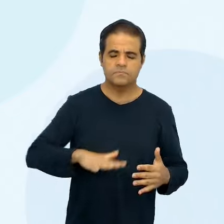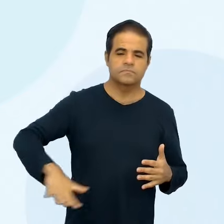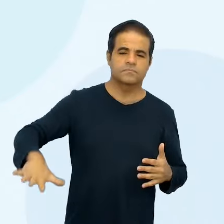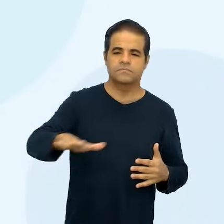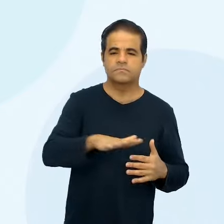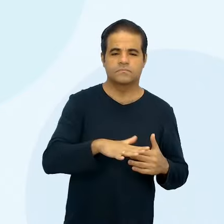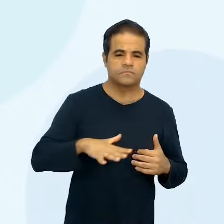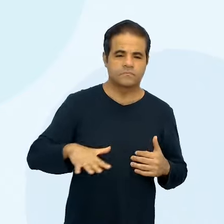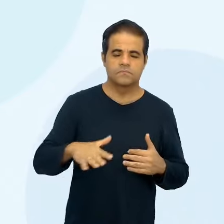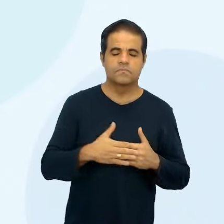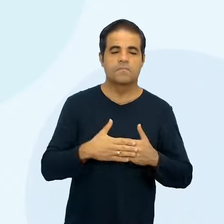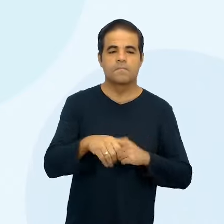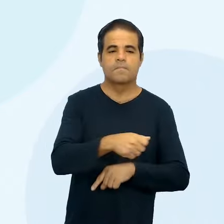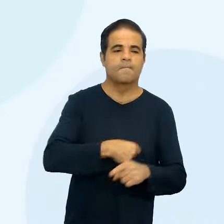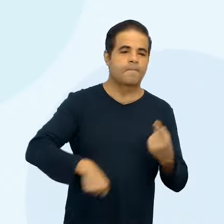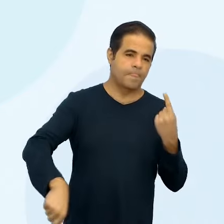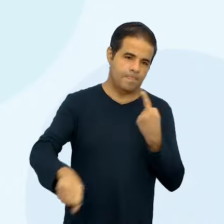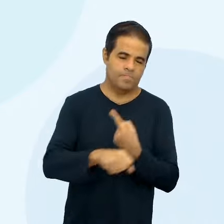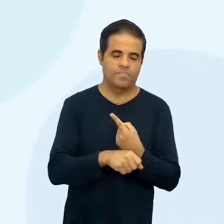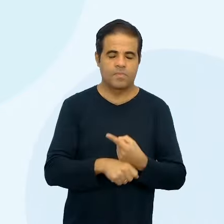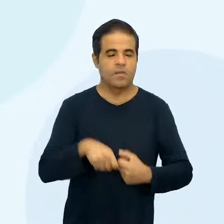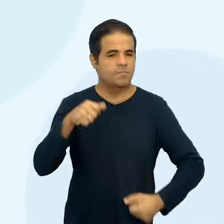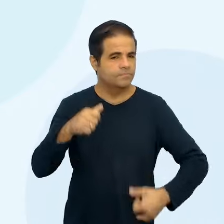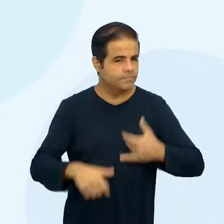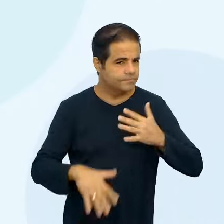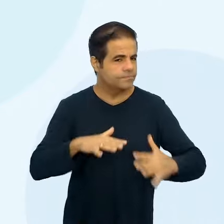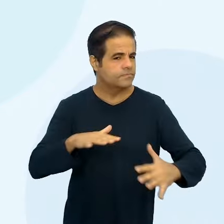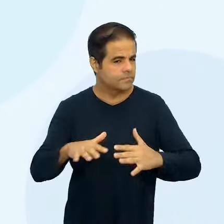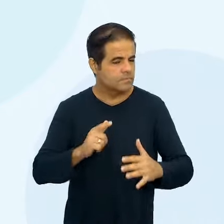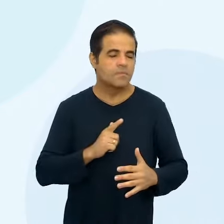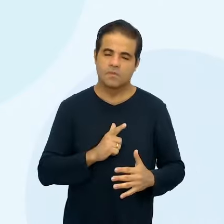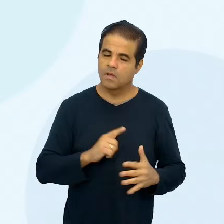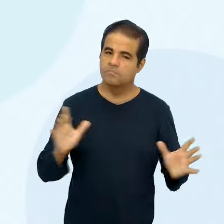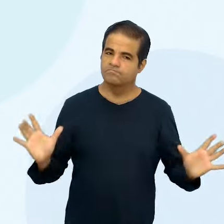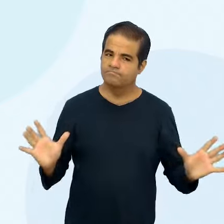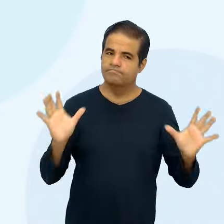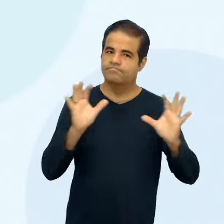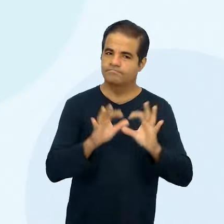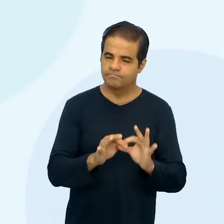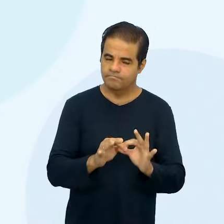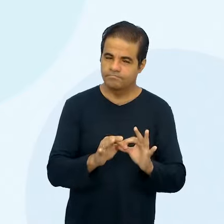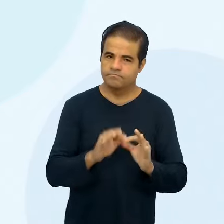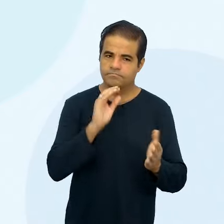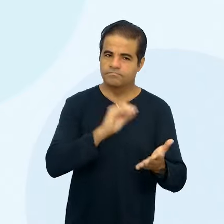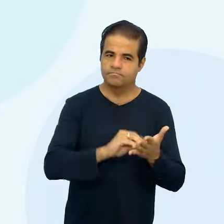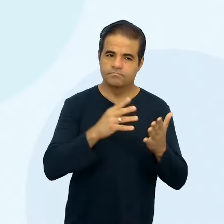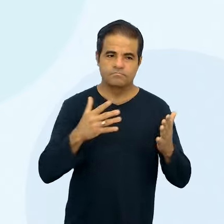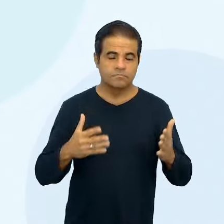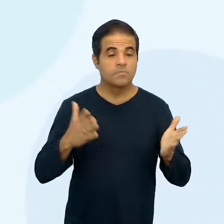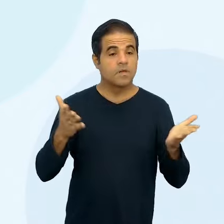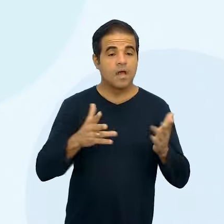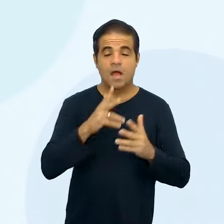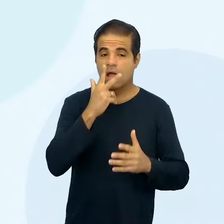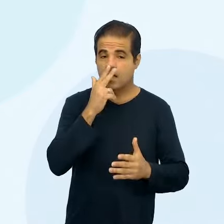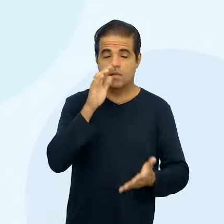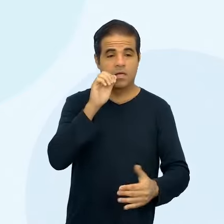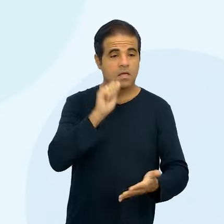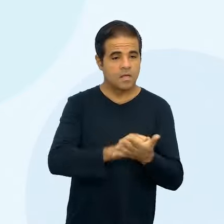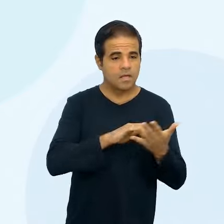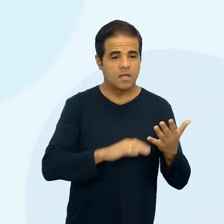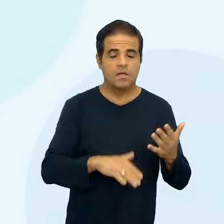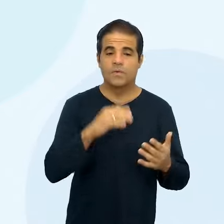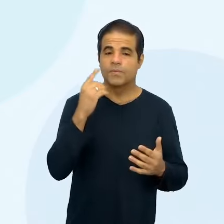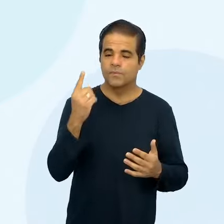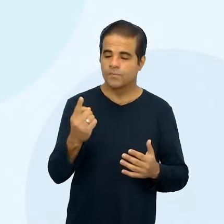de mobilização social e tudo mais, certo? Então, a gente já tem esse link com o componente 5, mais a atividade 1,